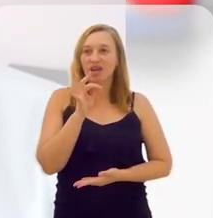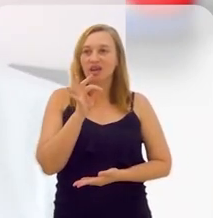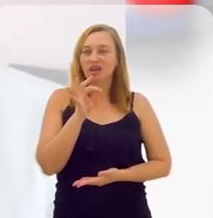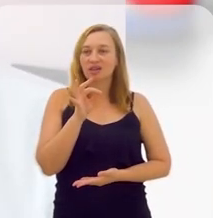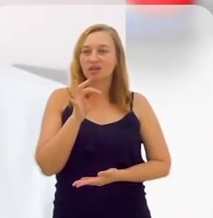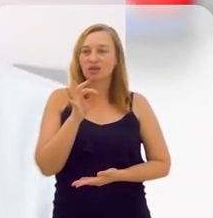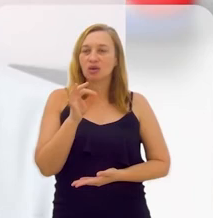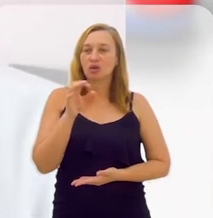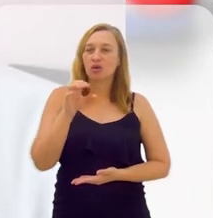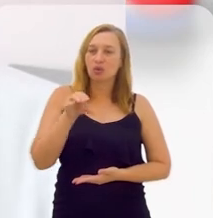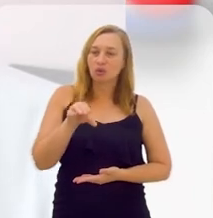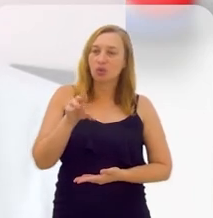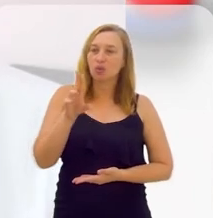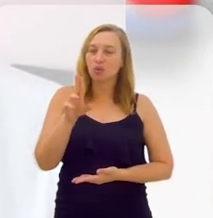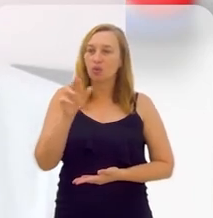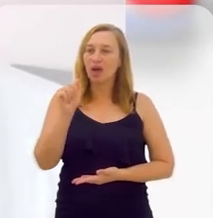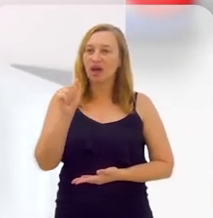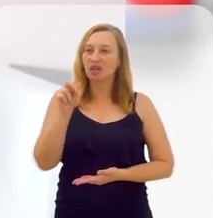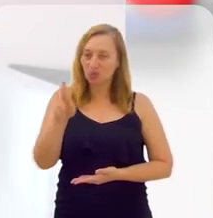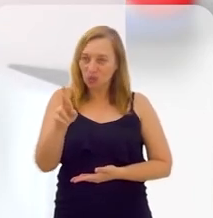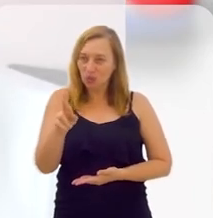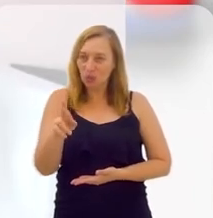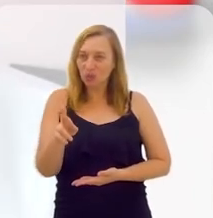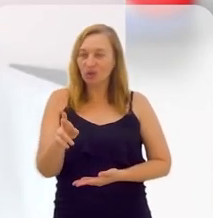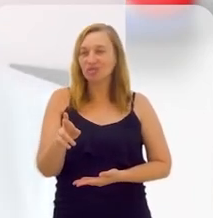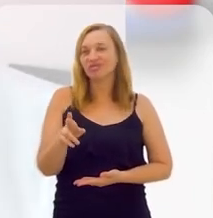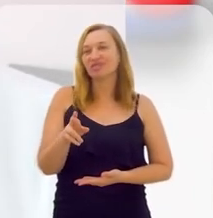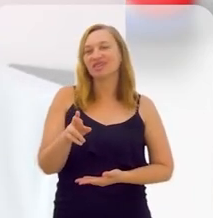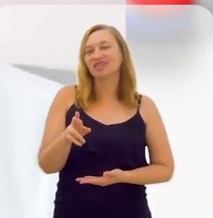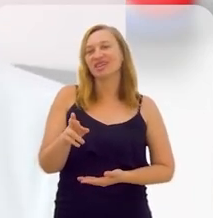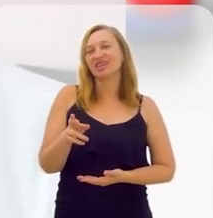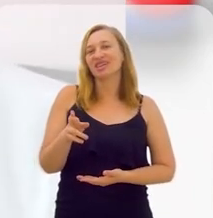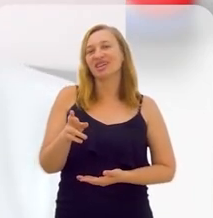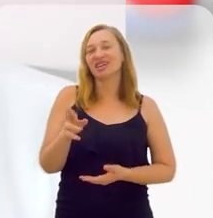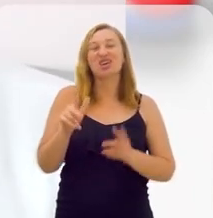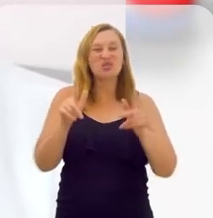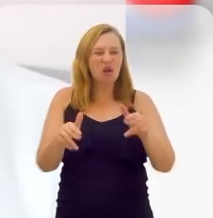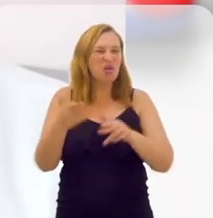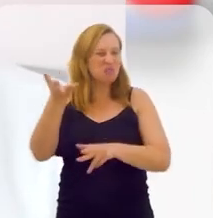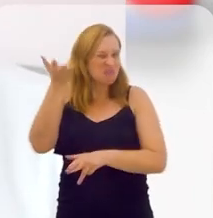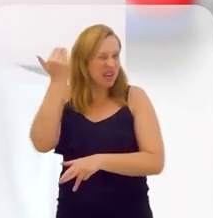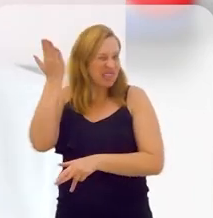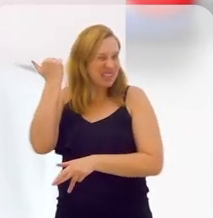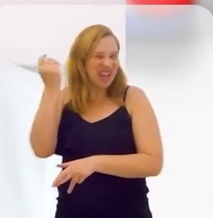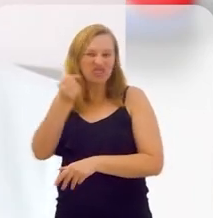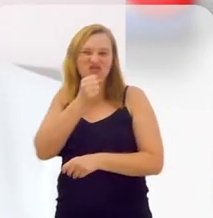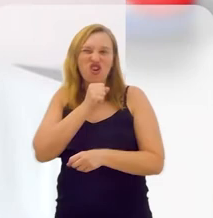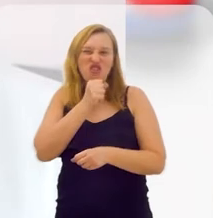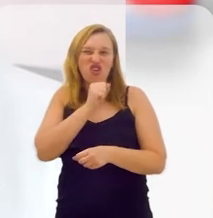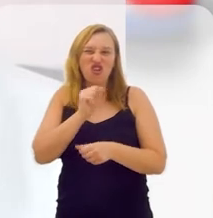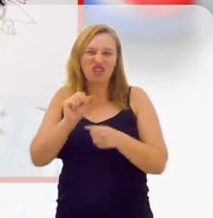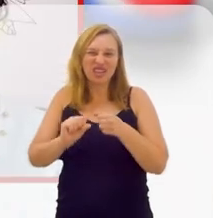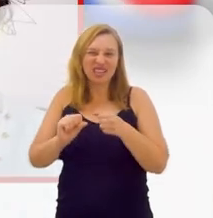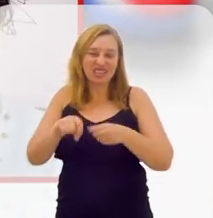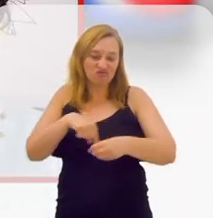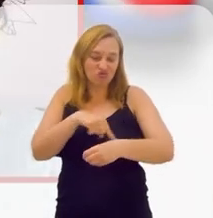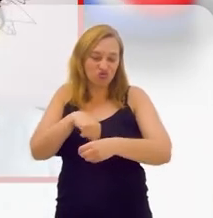feito no coador, para remeter o tempo que a vovó coava o café no